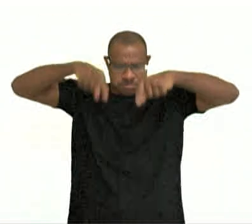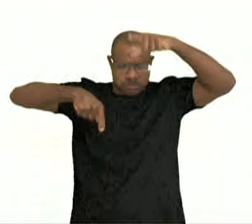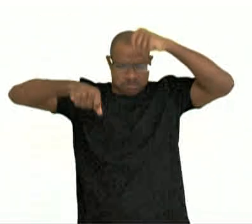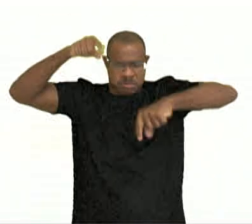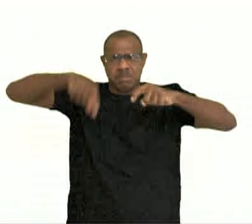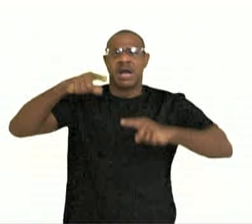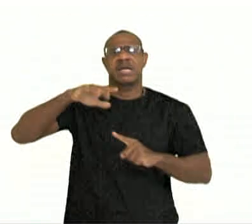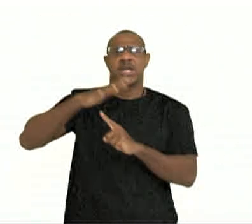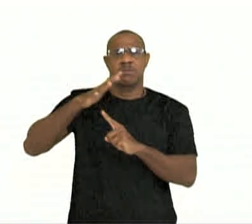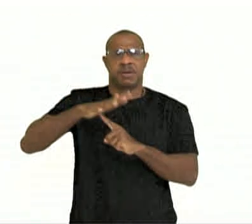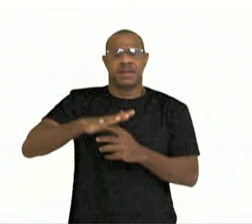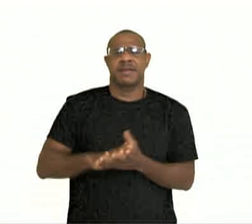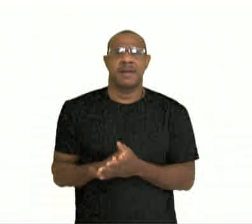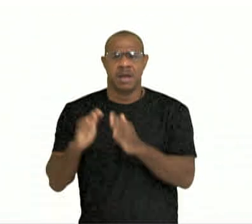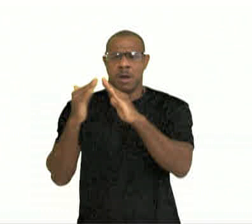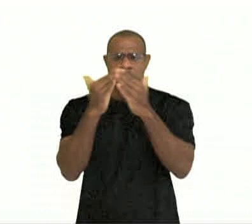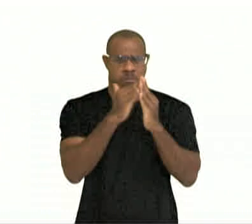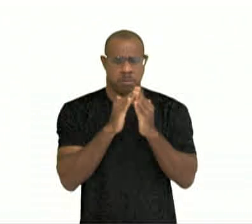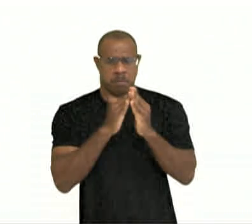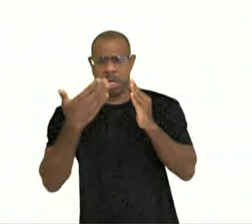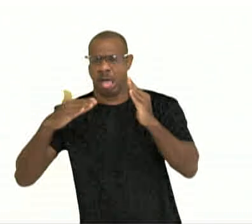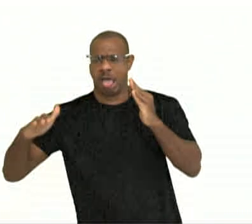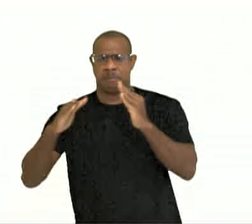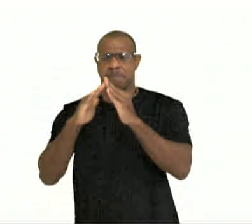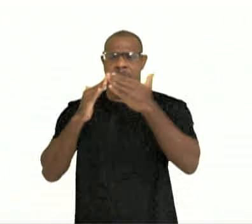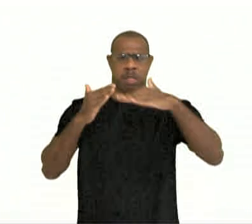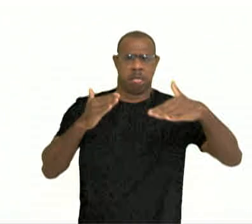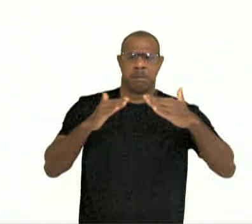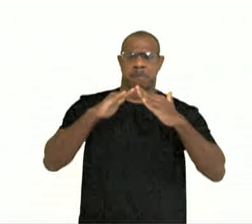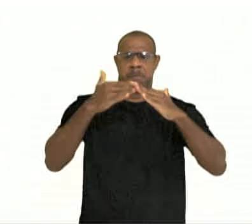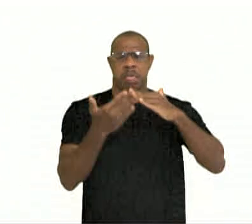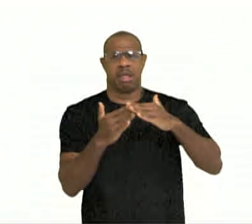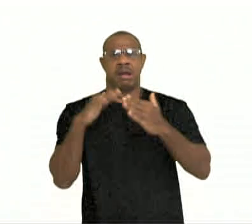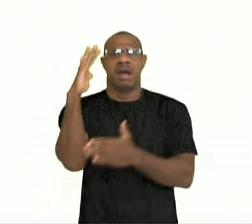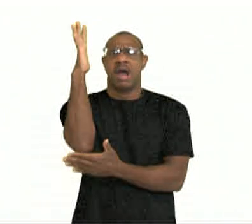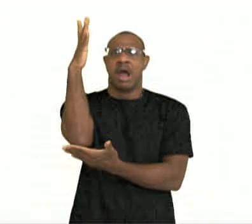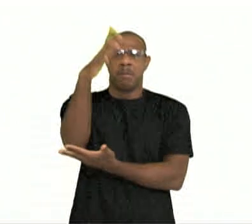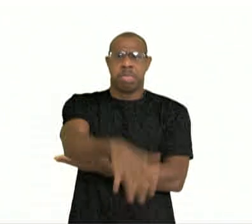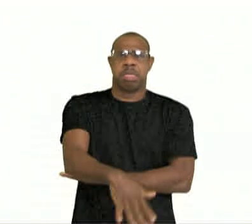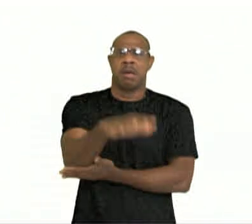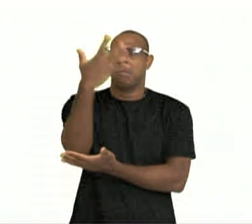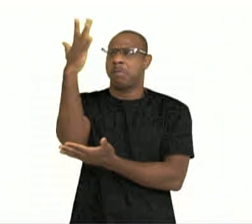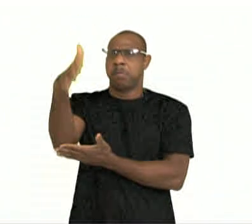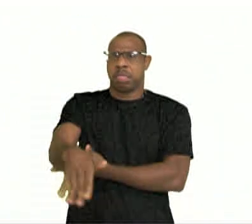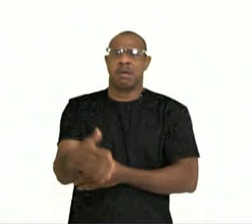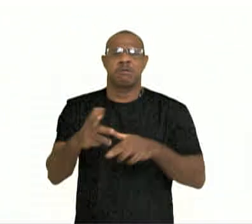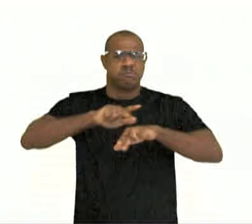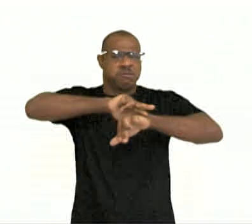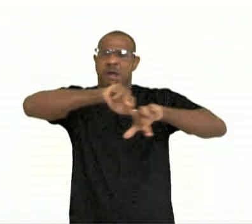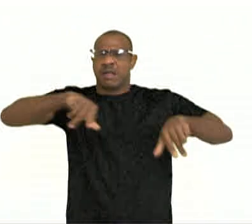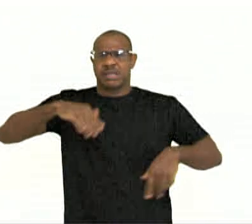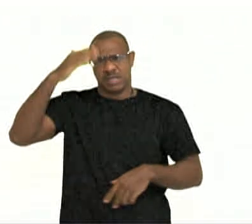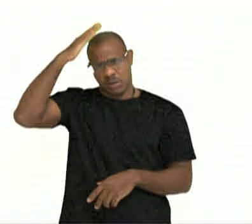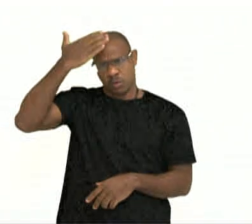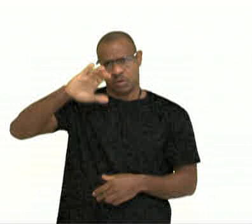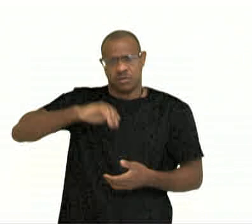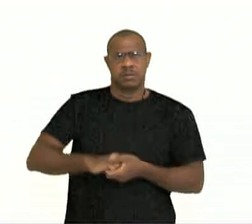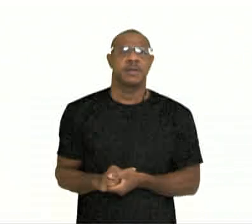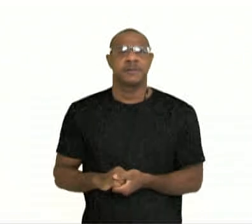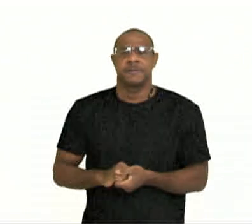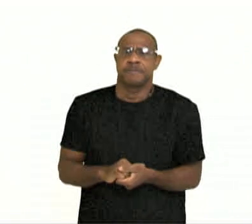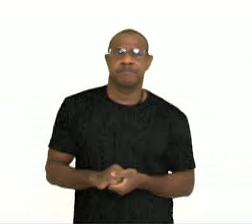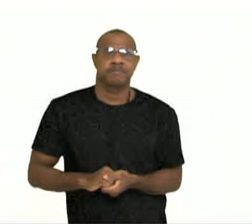registraram destelhamento de casas e queda de árvores em Curitiba e em municípios do Oeste, Sudoeste e